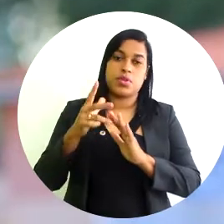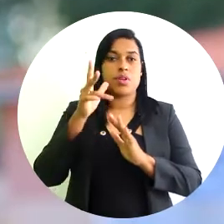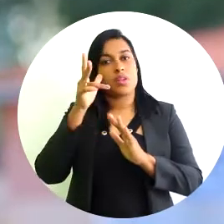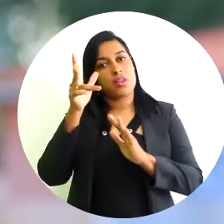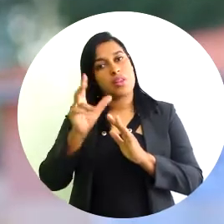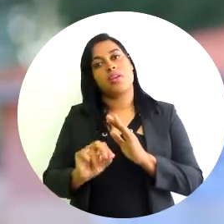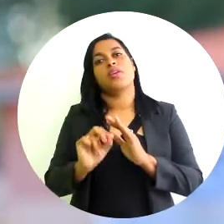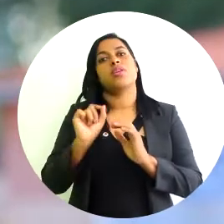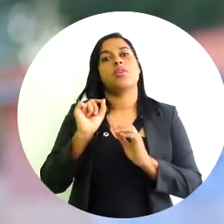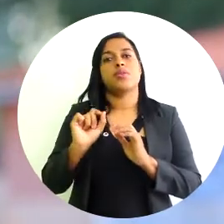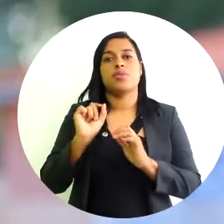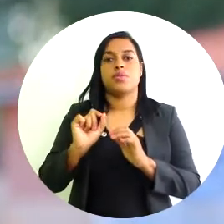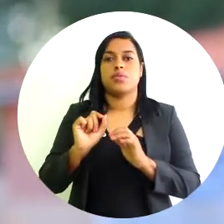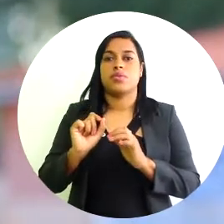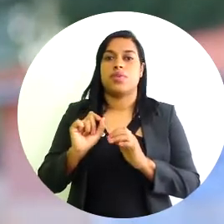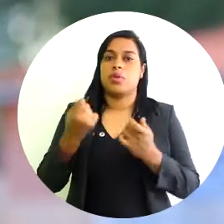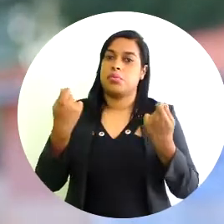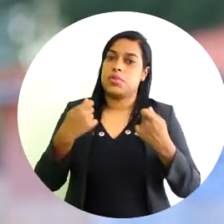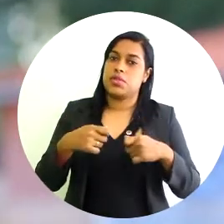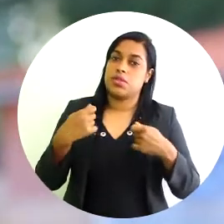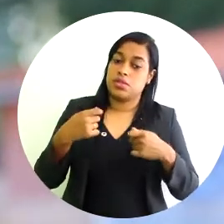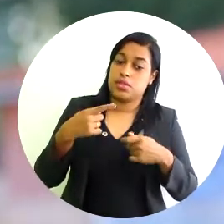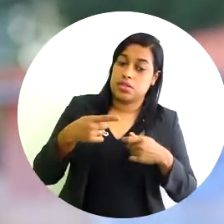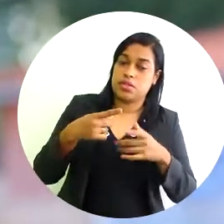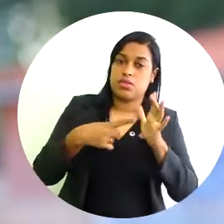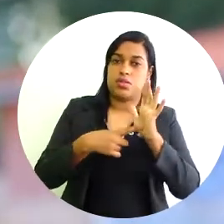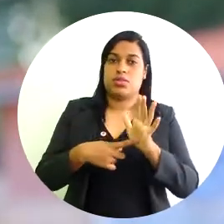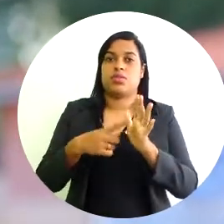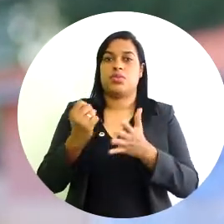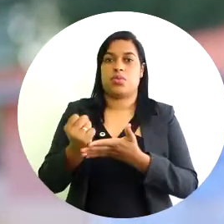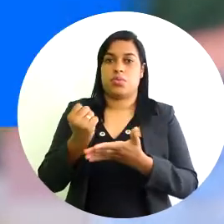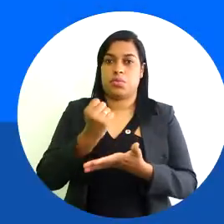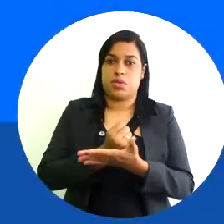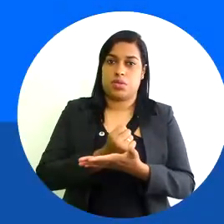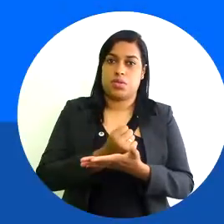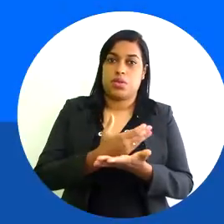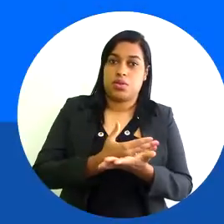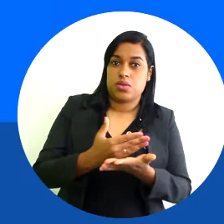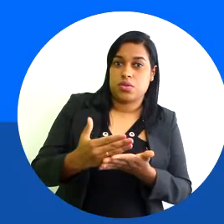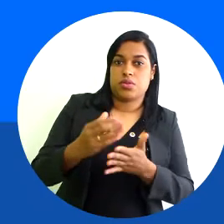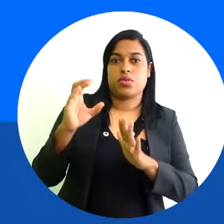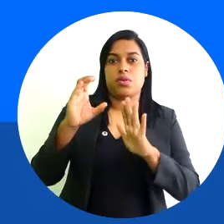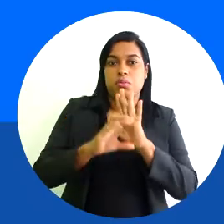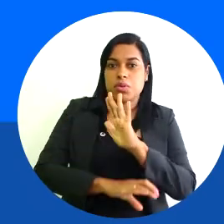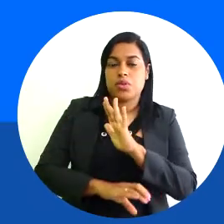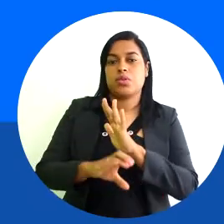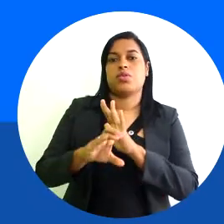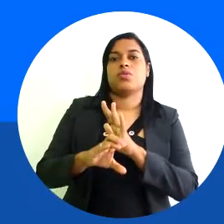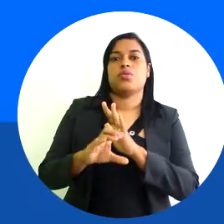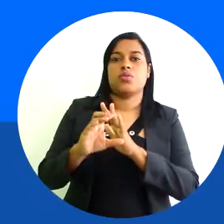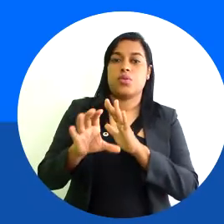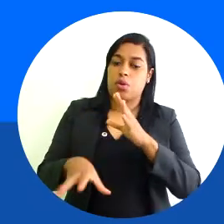do que vai ser tratado naquele documento. Então, início de capítulo,